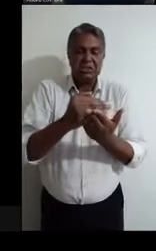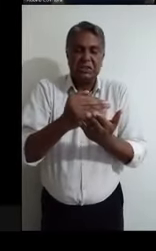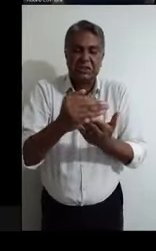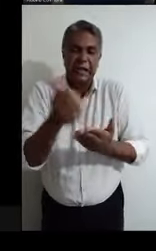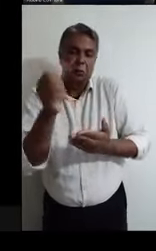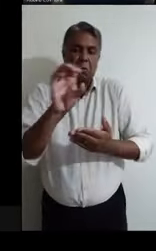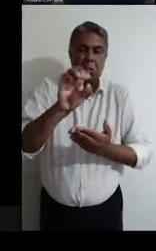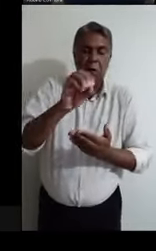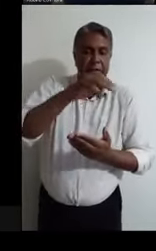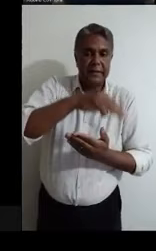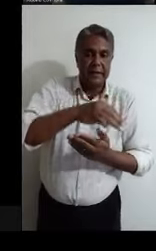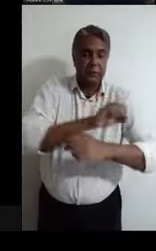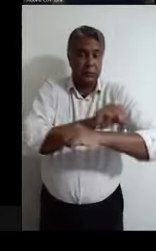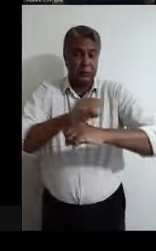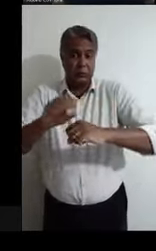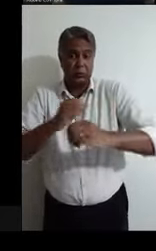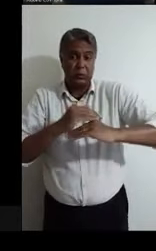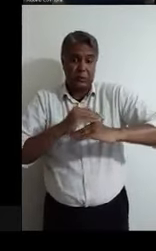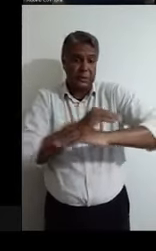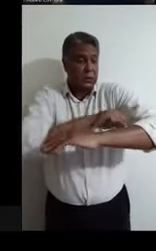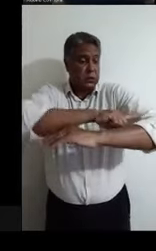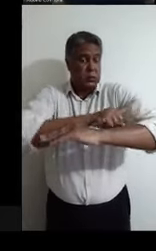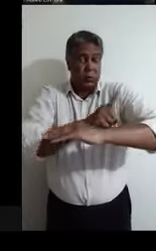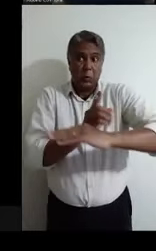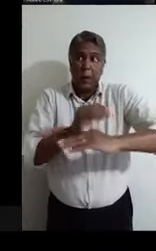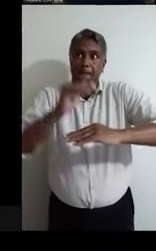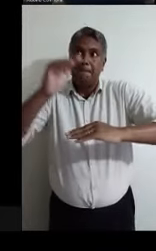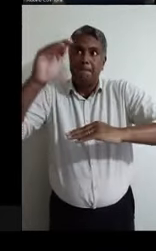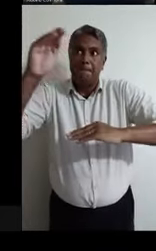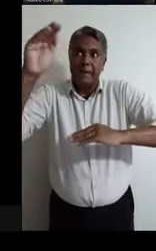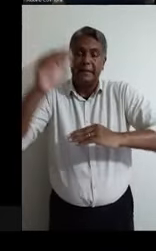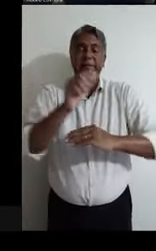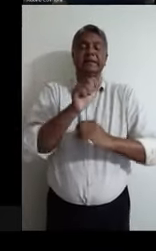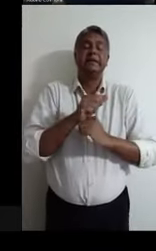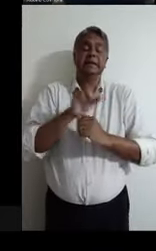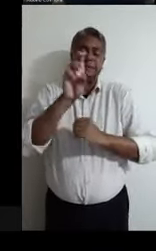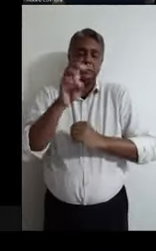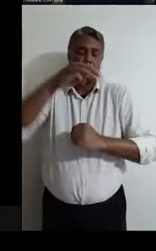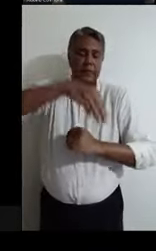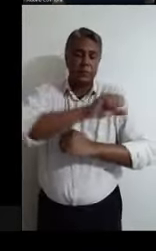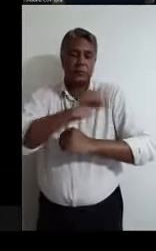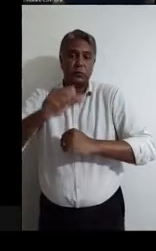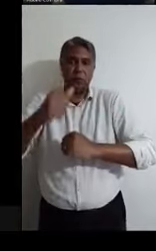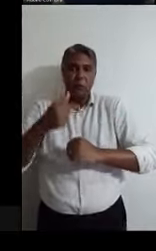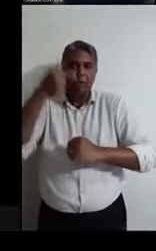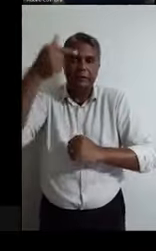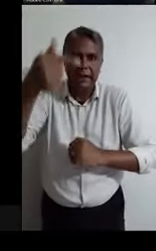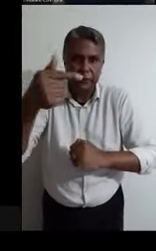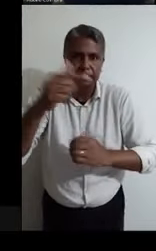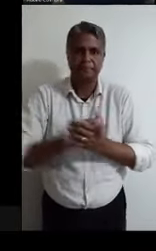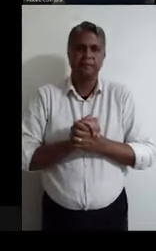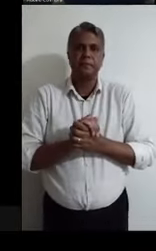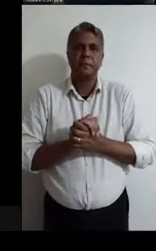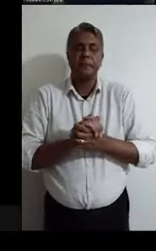10 metros por segundo, que aumenta a velocidade com aceleração constante A igual a 5 metros por segundo ao quadrado.